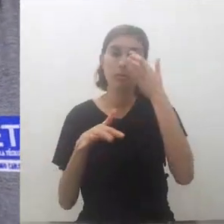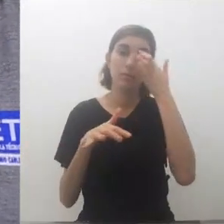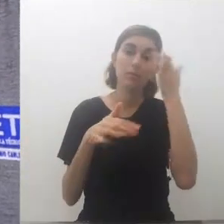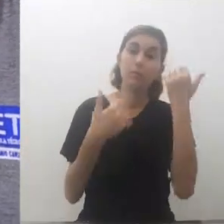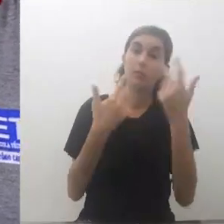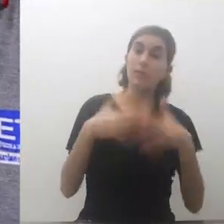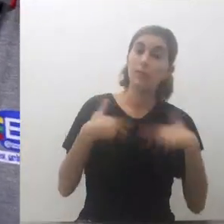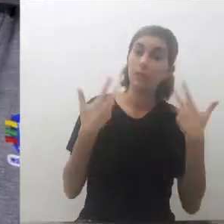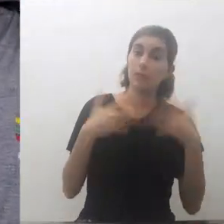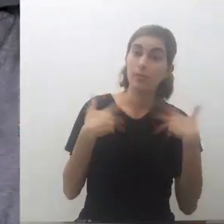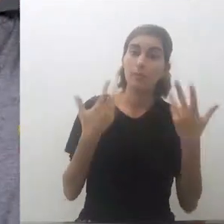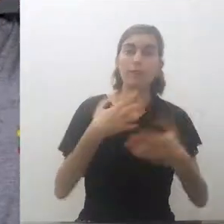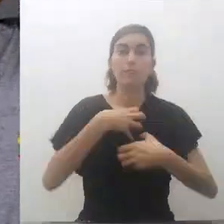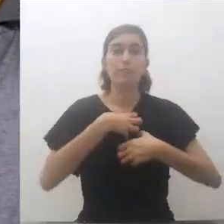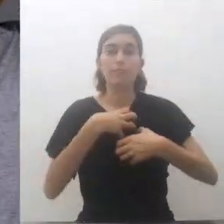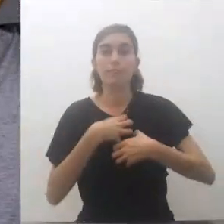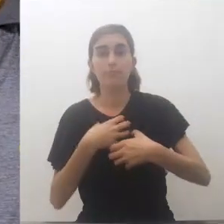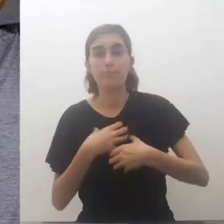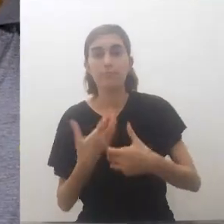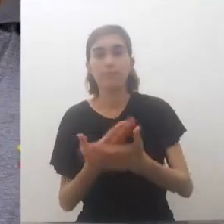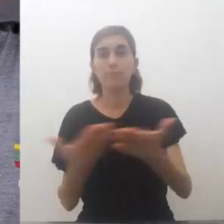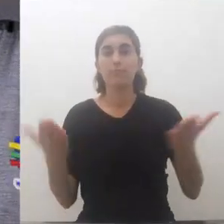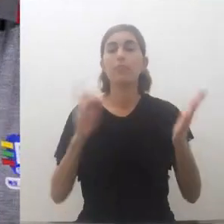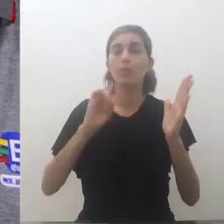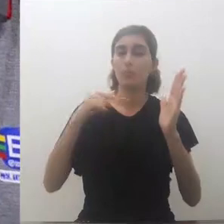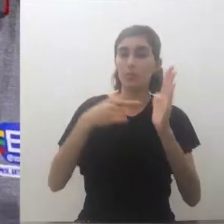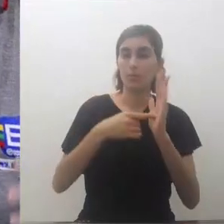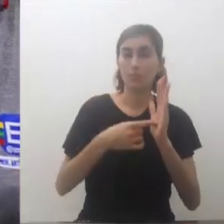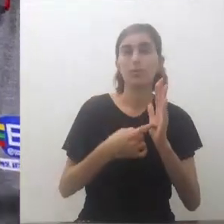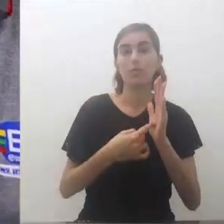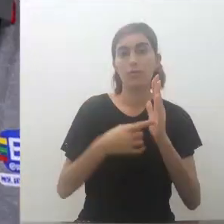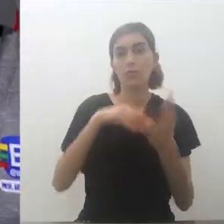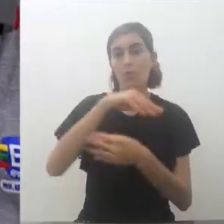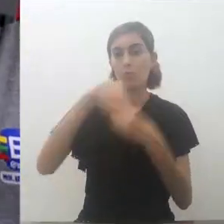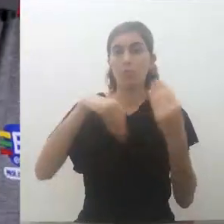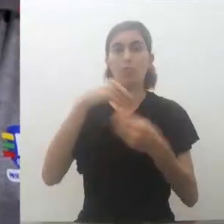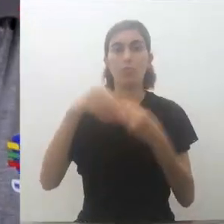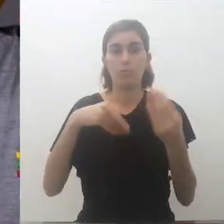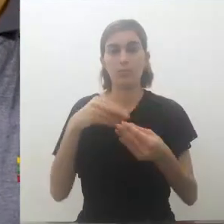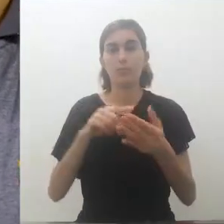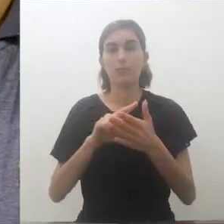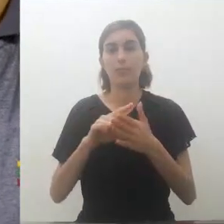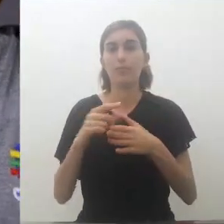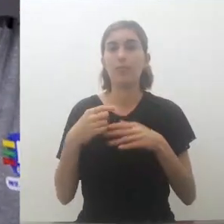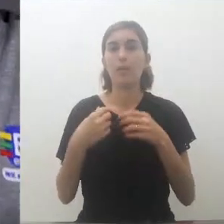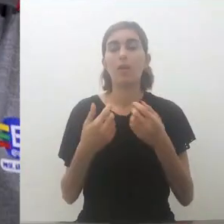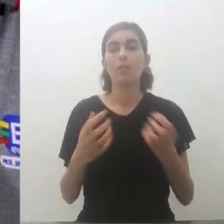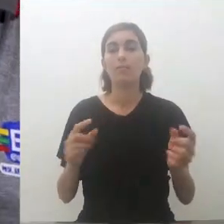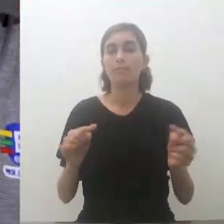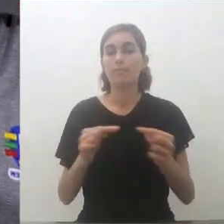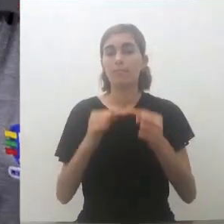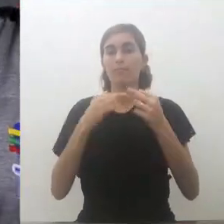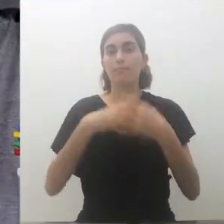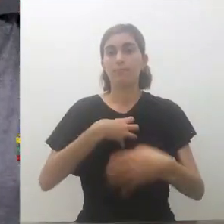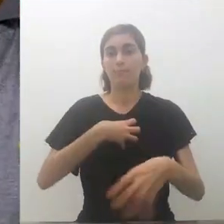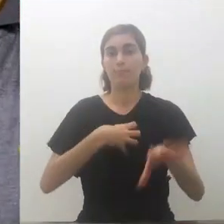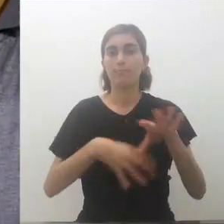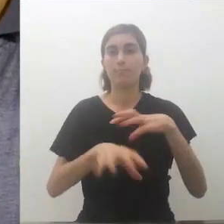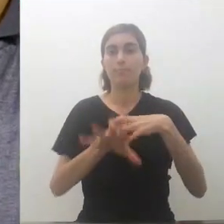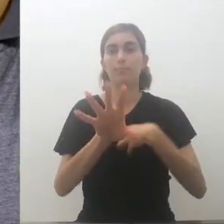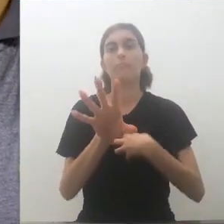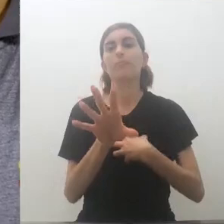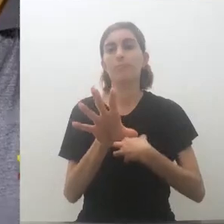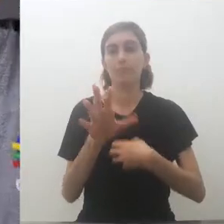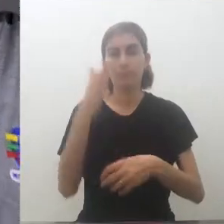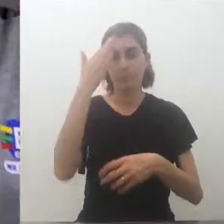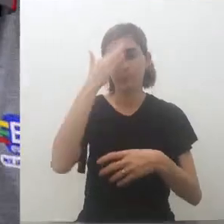alegria, sensações, que esse é o objetivo da composição. Causar uma empatia, se fazer